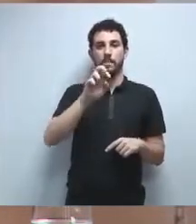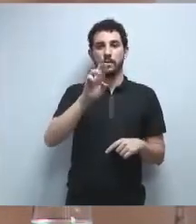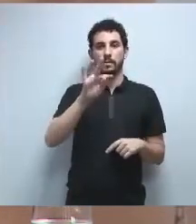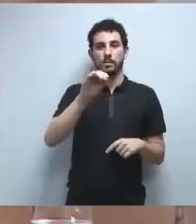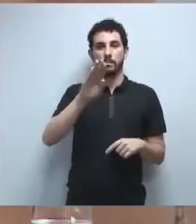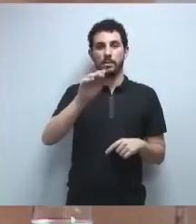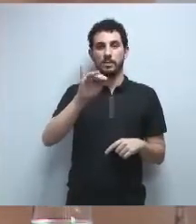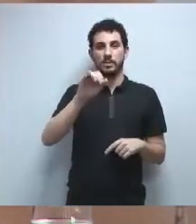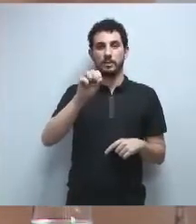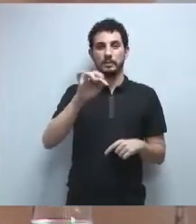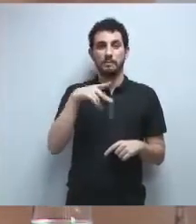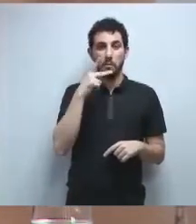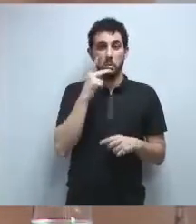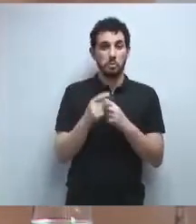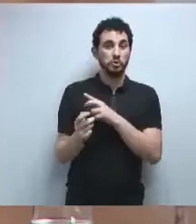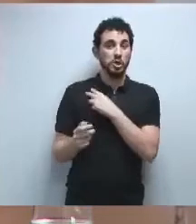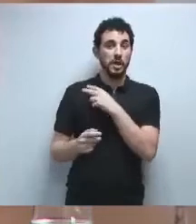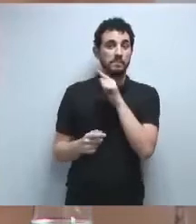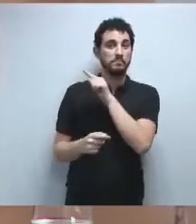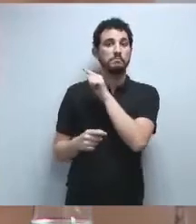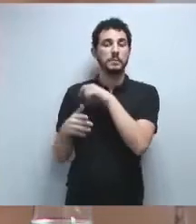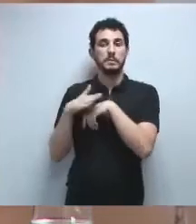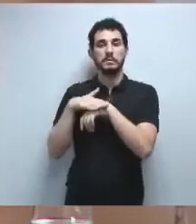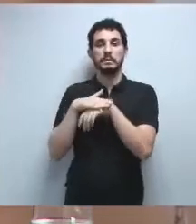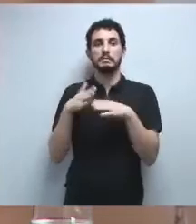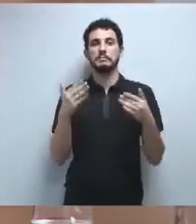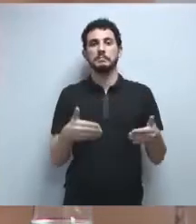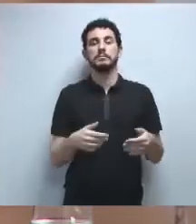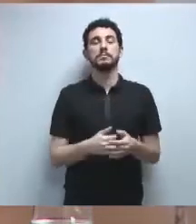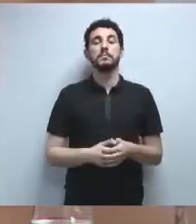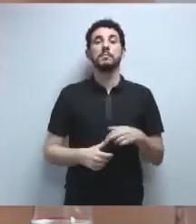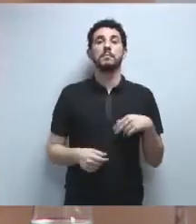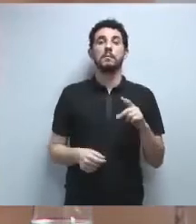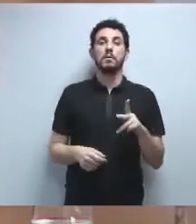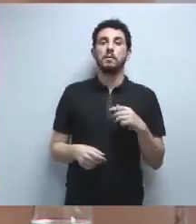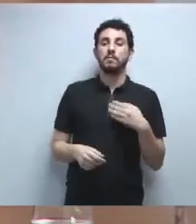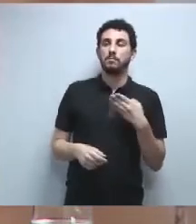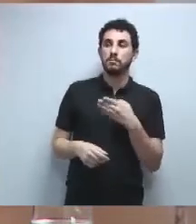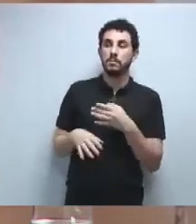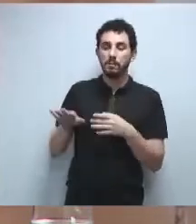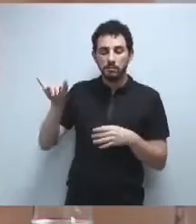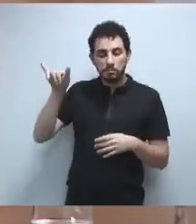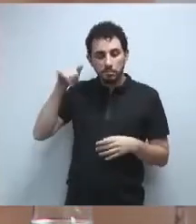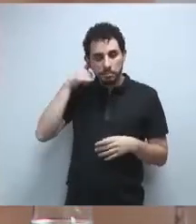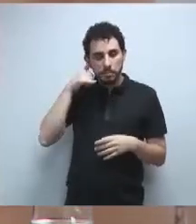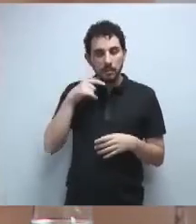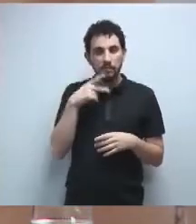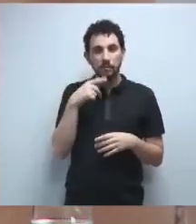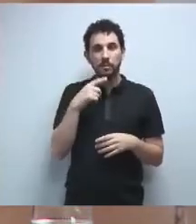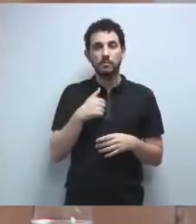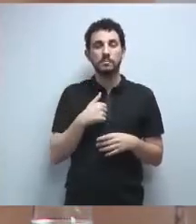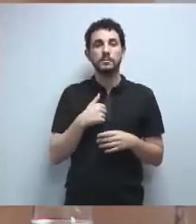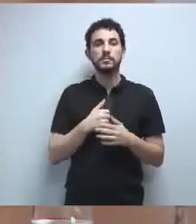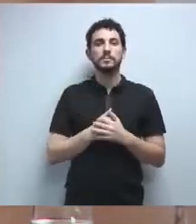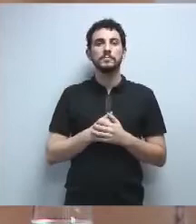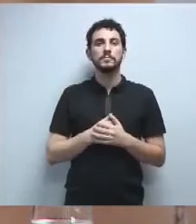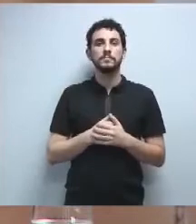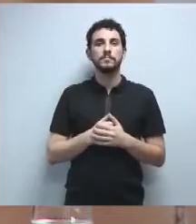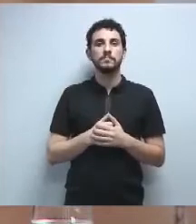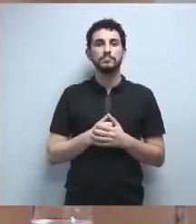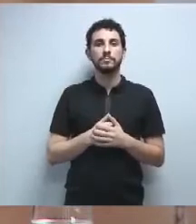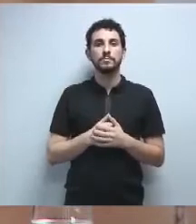disse o chefe quer falar com você eu vou lá e recebi o telefonema ele diz assim pra mim